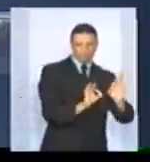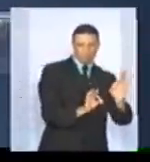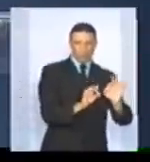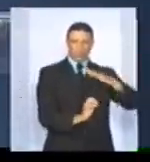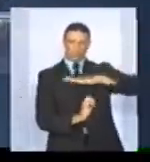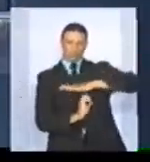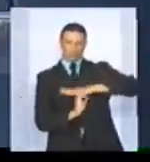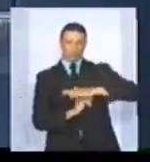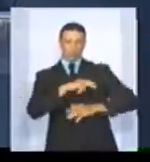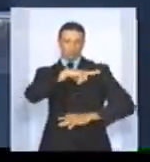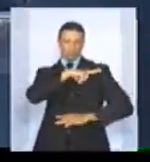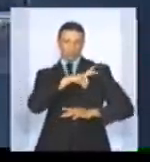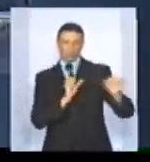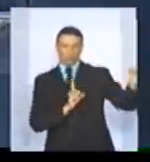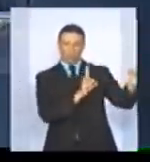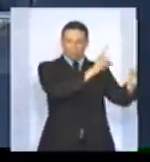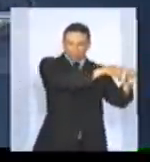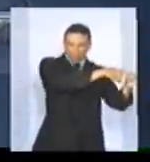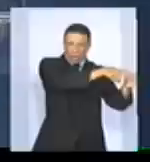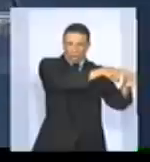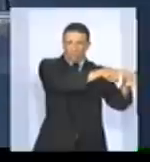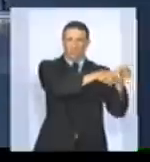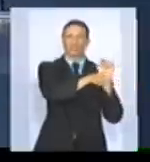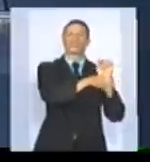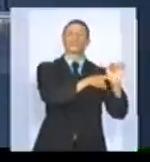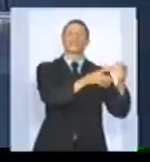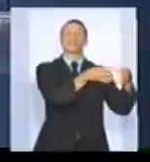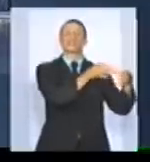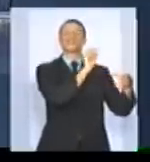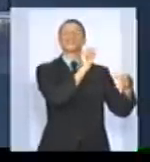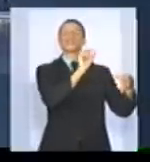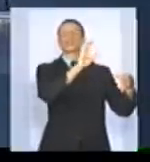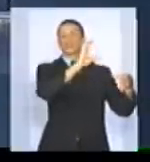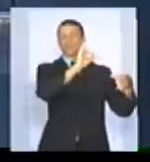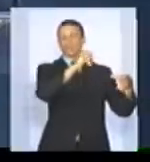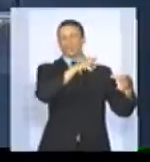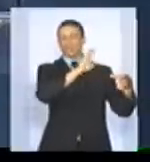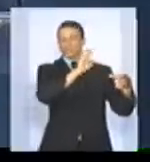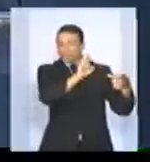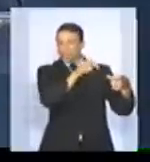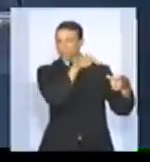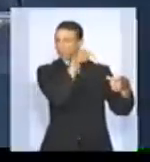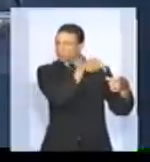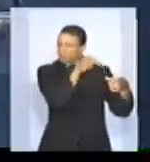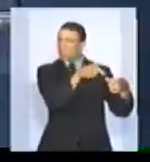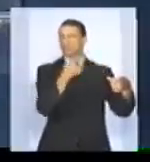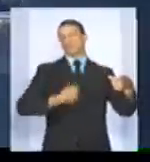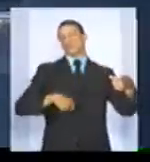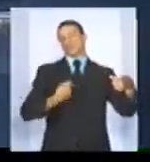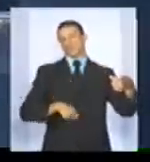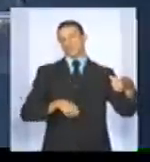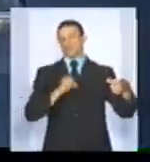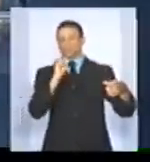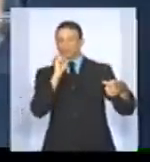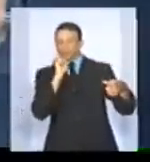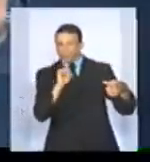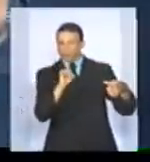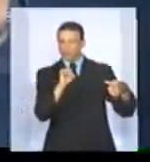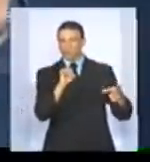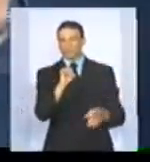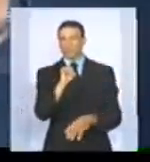credenciadas, pasmem mais uma vez, pela ANSINE. Esse tal credenciamento simplesmente impede as empresas de TV por assinatura